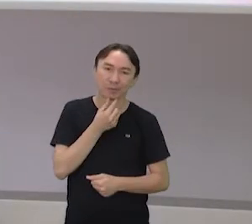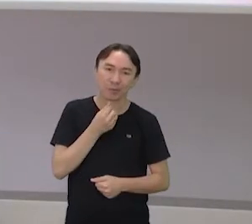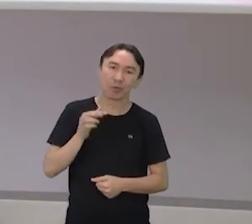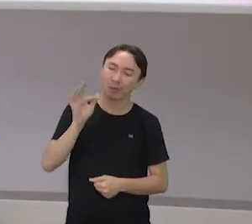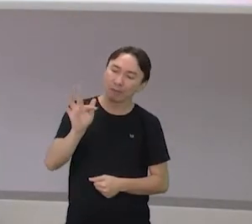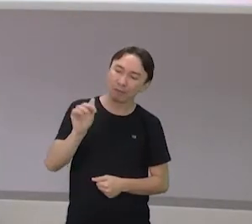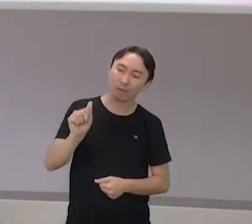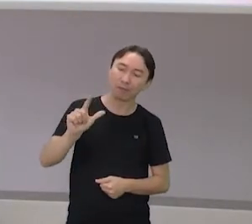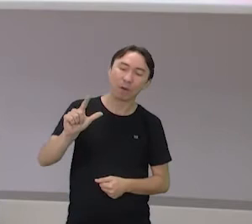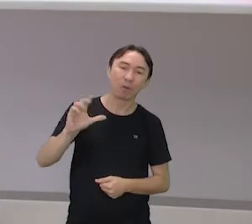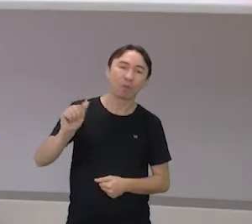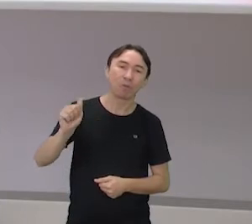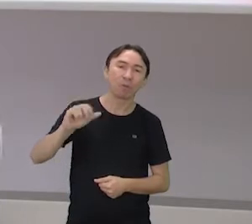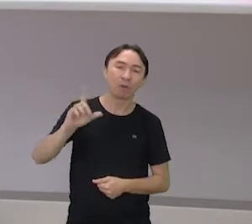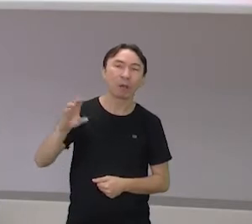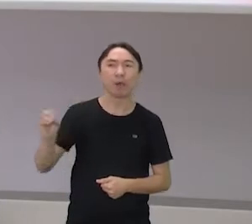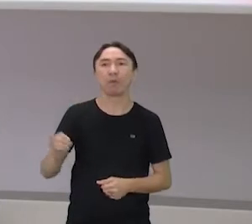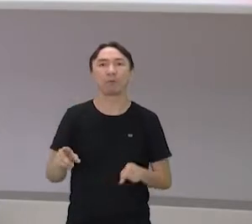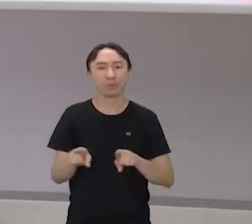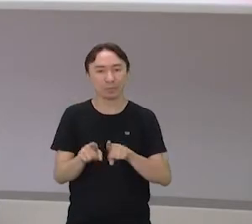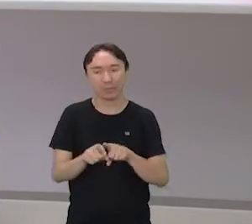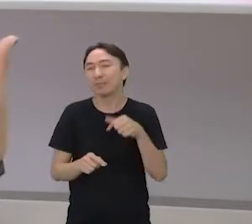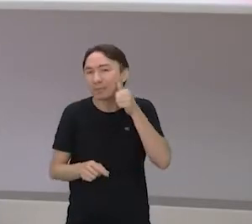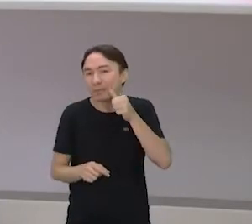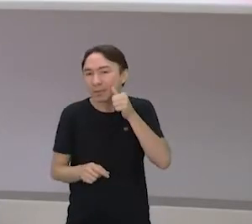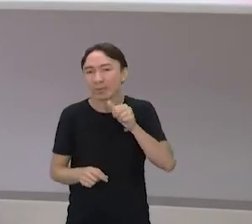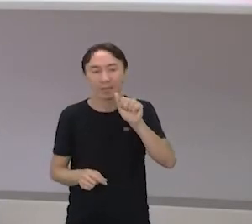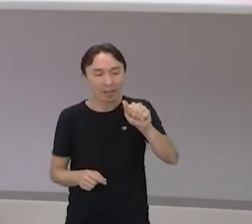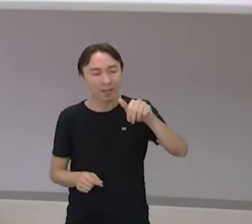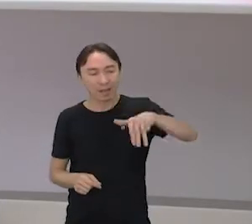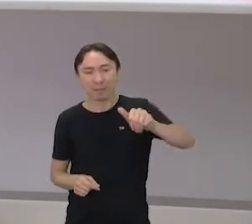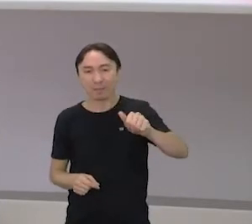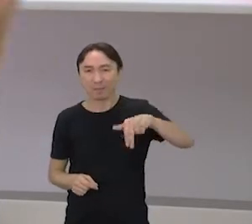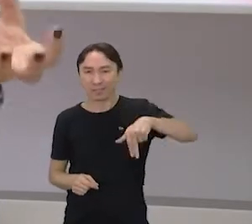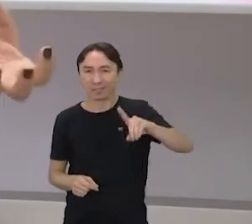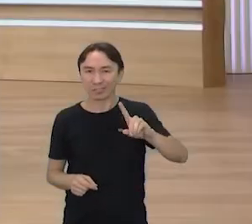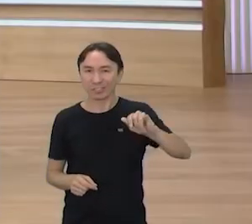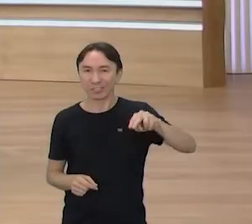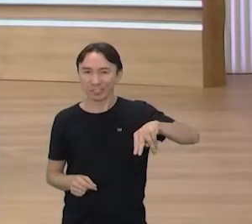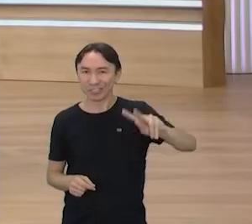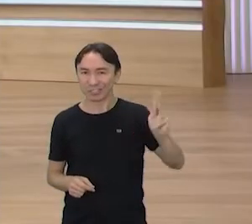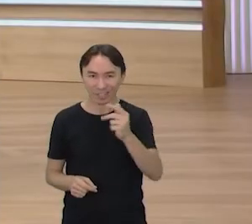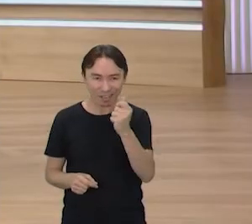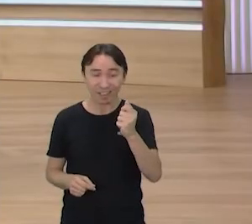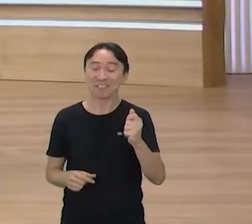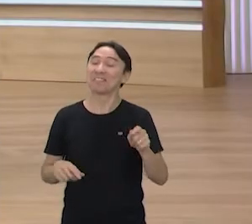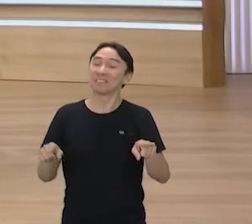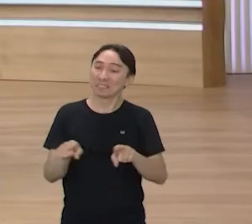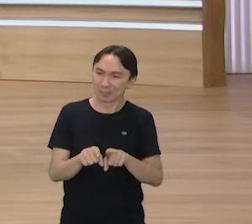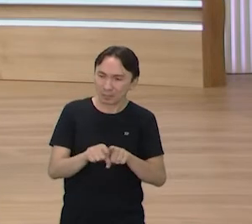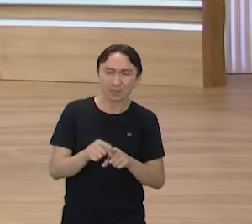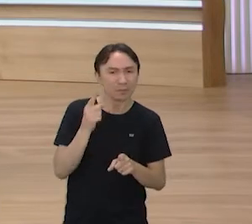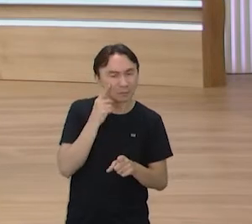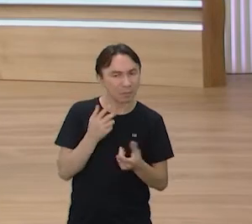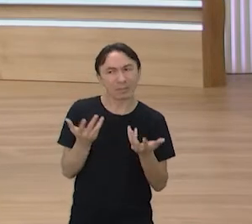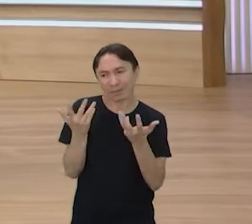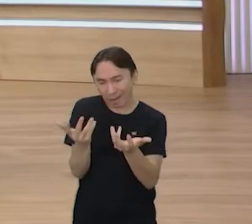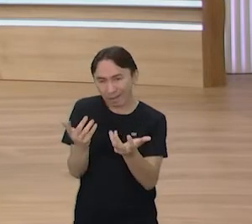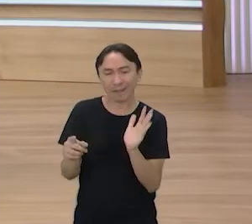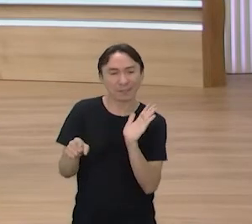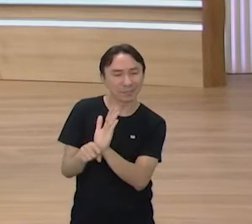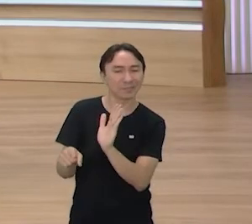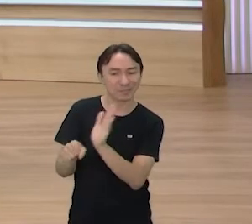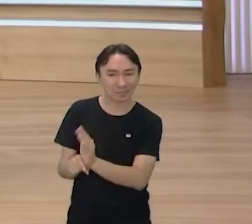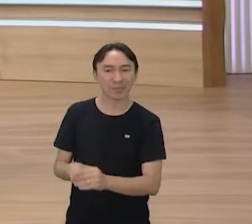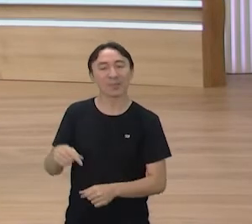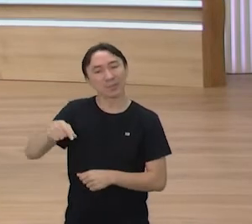Amandinha também. A gente até em outras aulas fez referência aí, fazendo análise do destaque